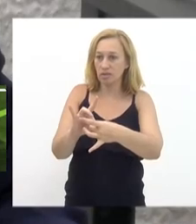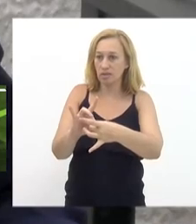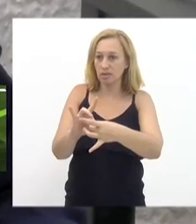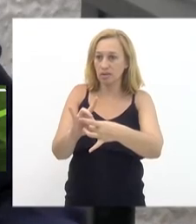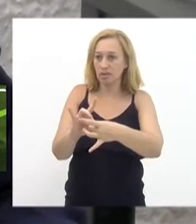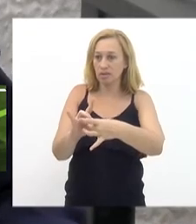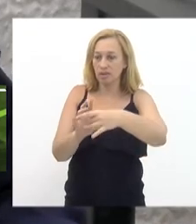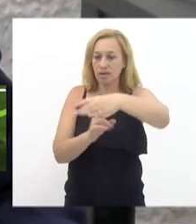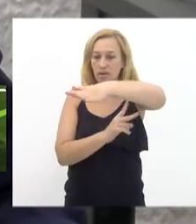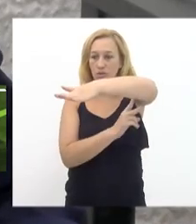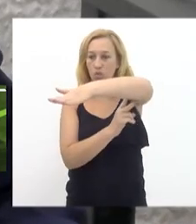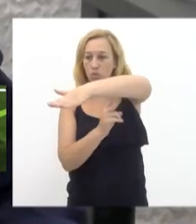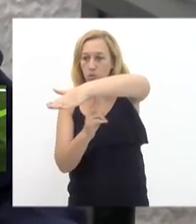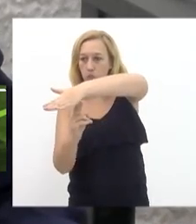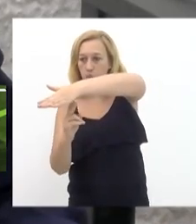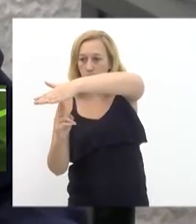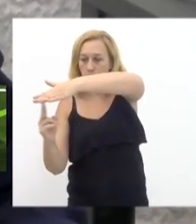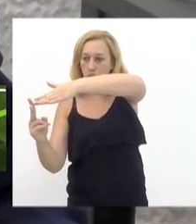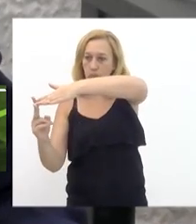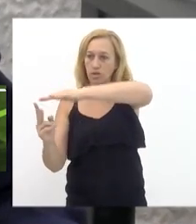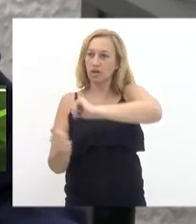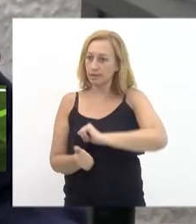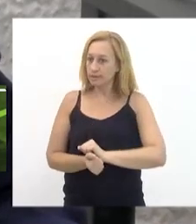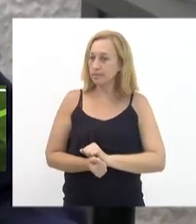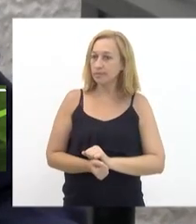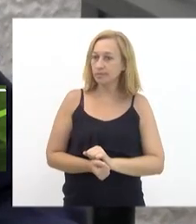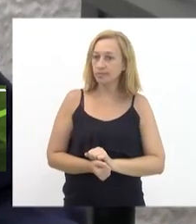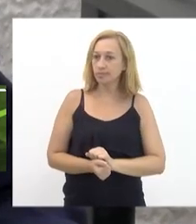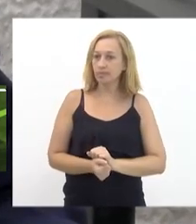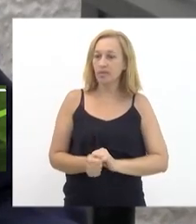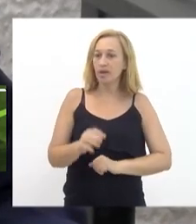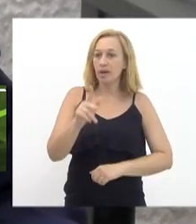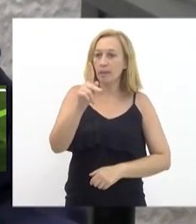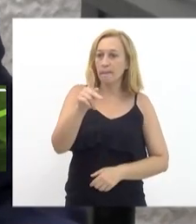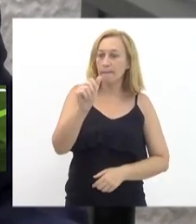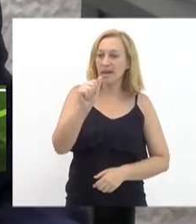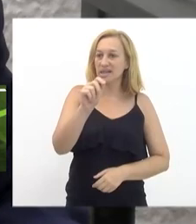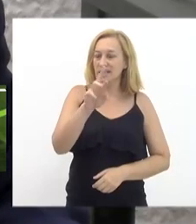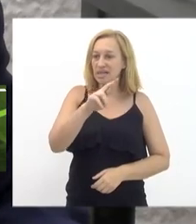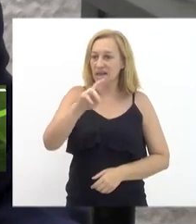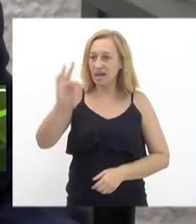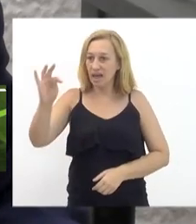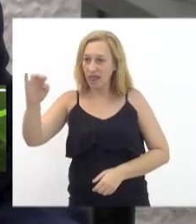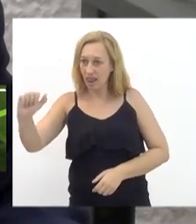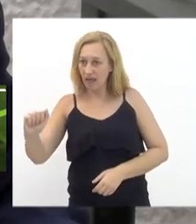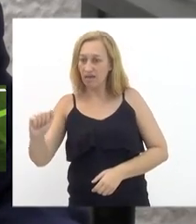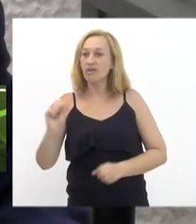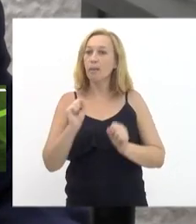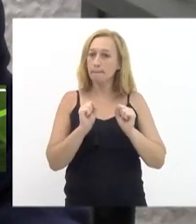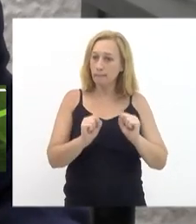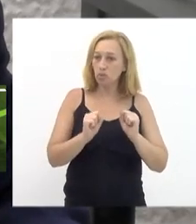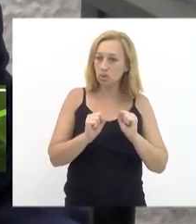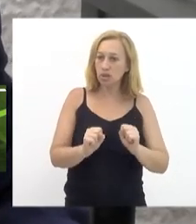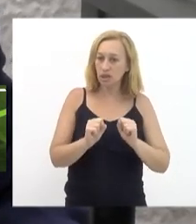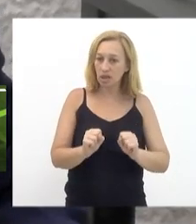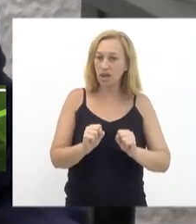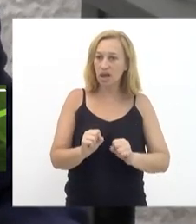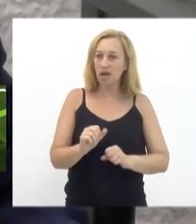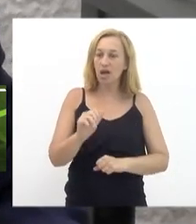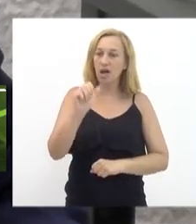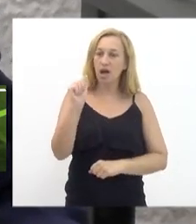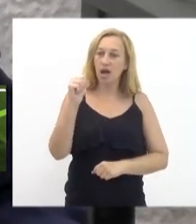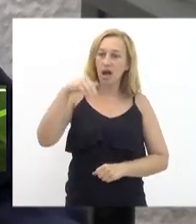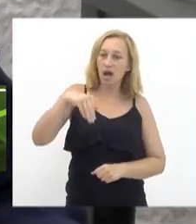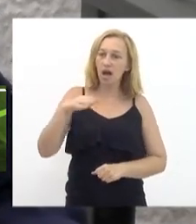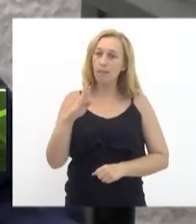que ela é longa Não é uma hora barato você tem uma ideia uma passarela de aí vai poder passar ambulância aí vai ela vai ficar